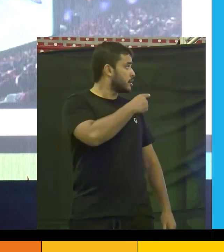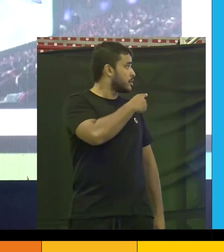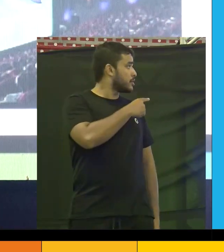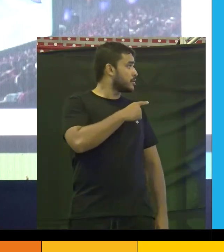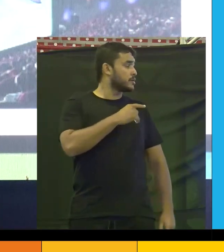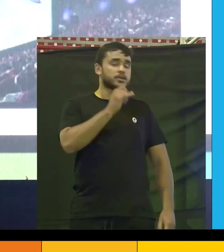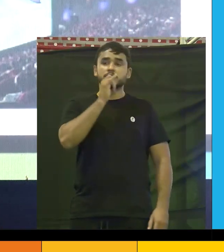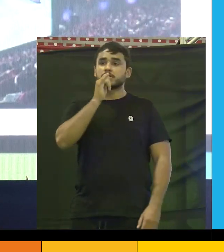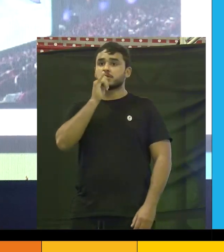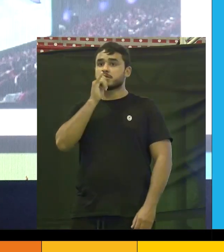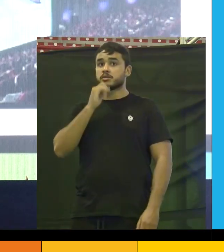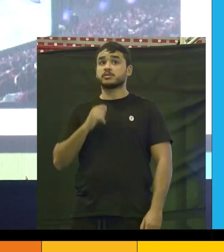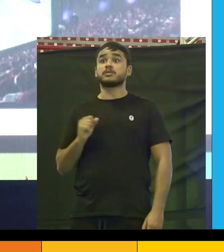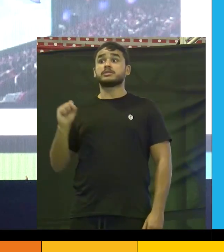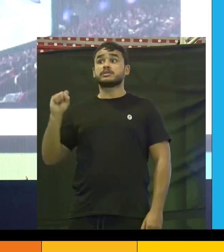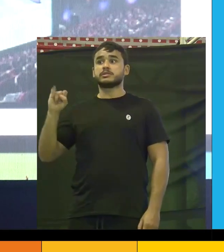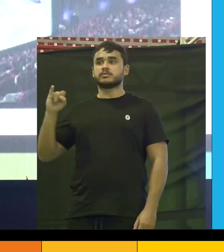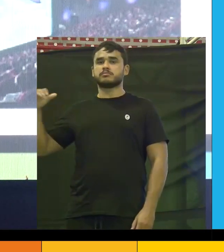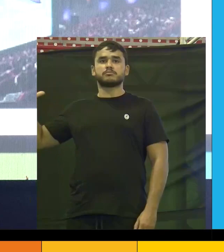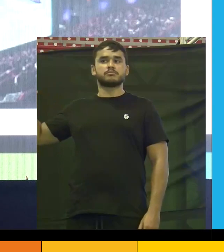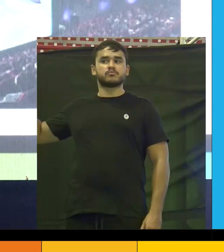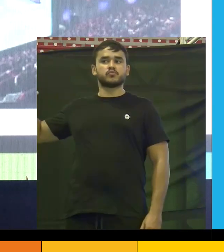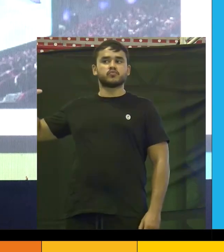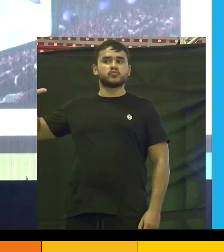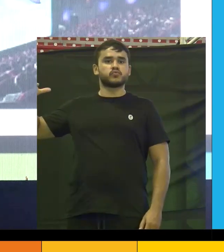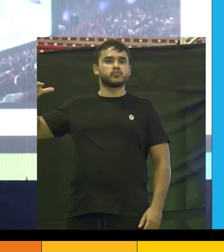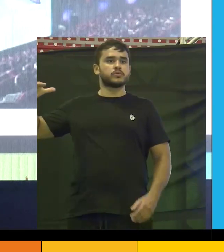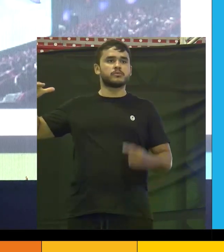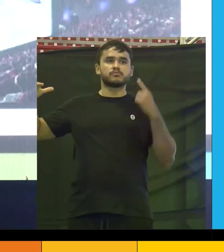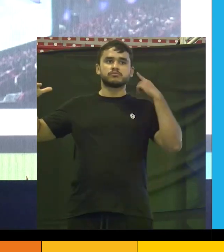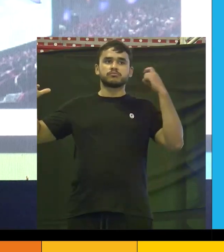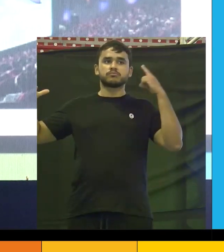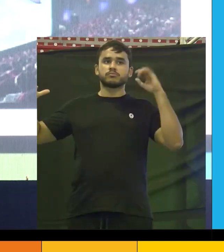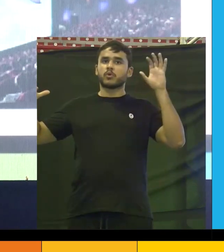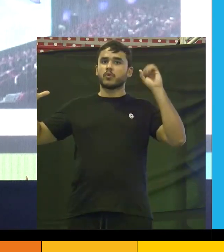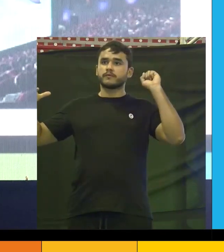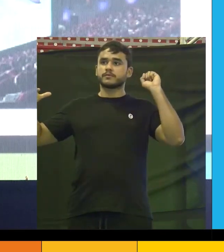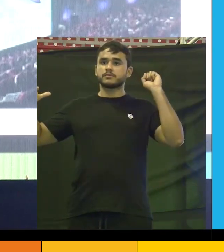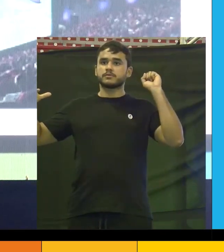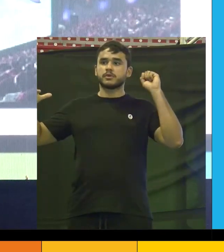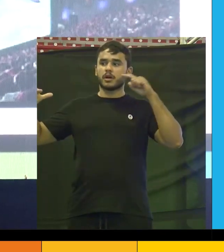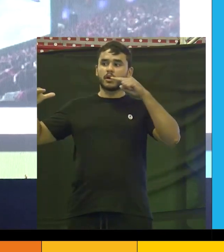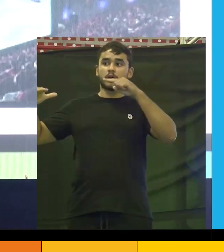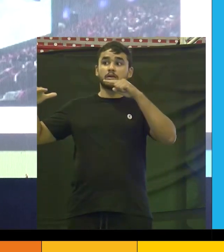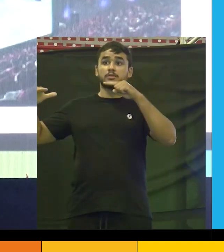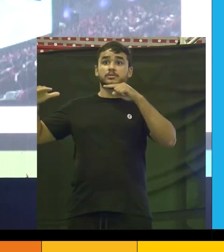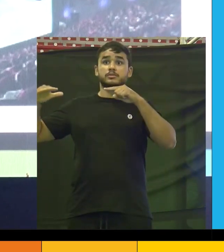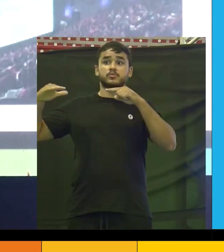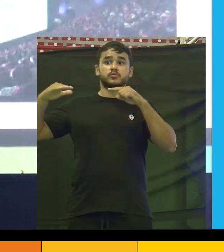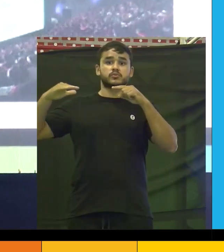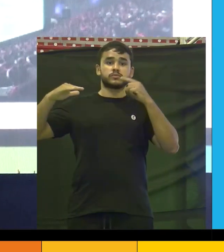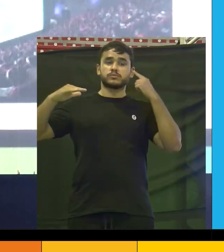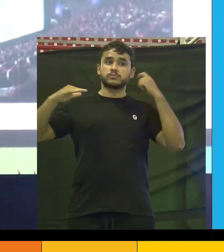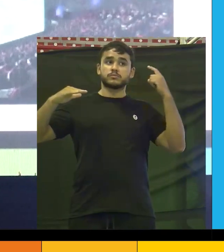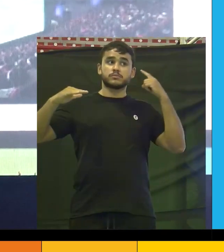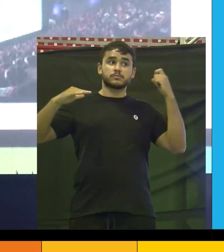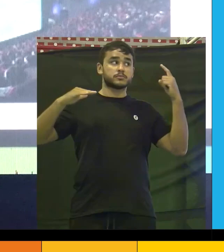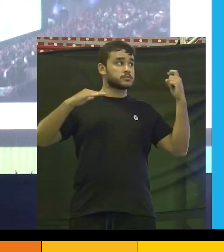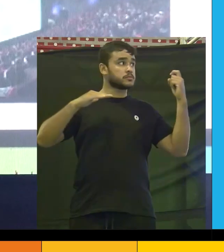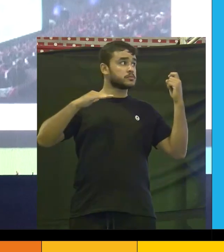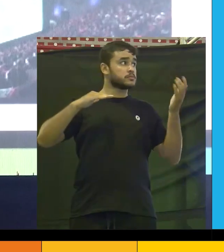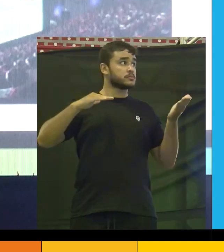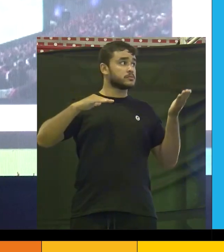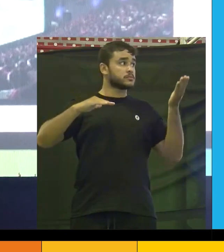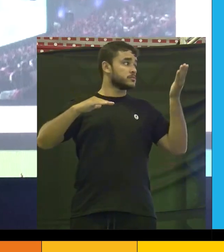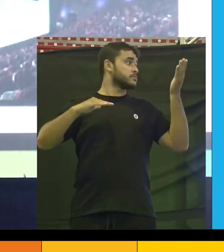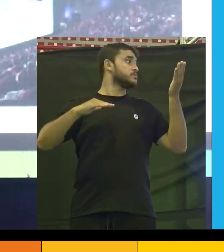de aproximação, frequência aumenta. Se for um som, ele se torna mais agudo, mais fino. Tá